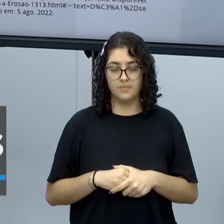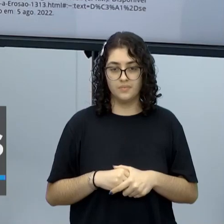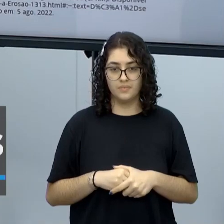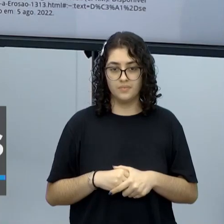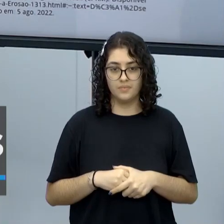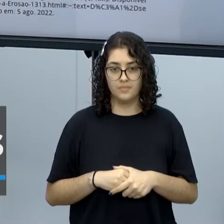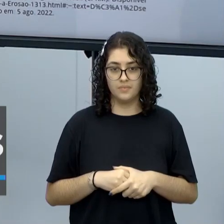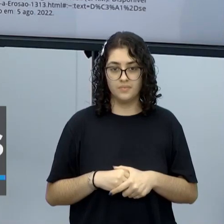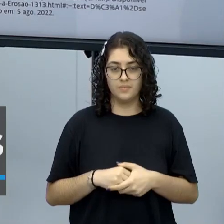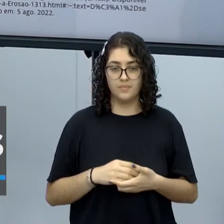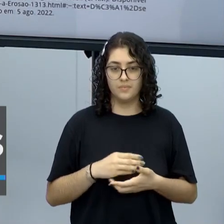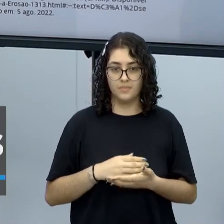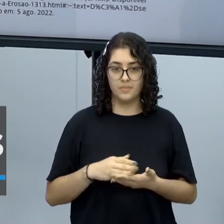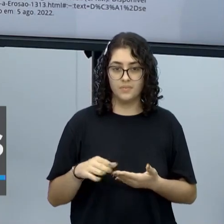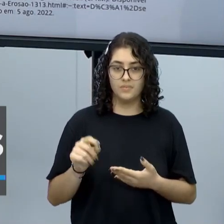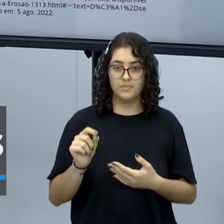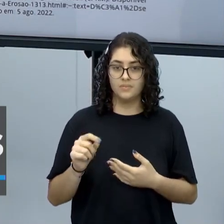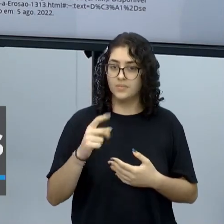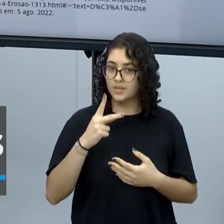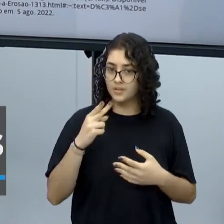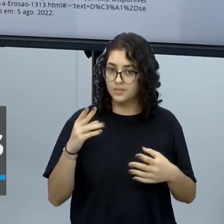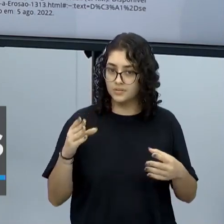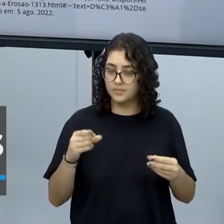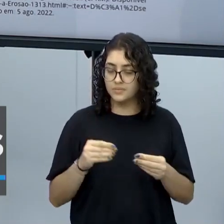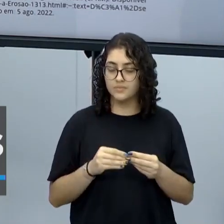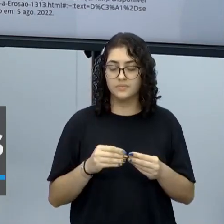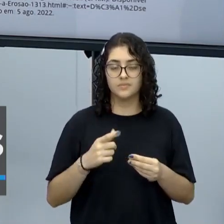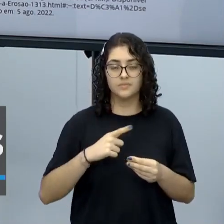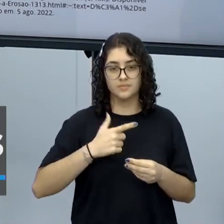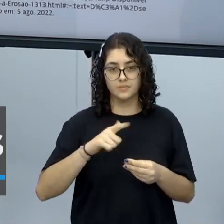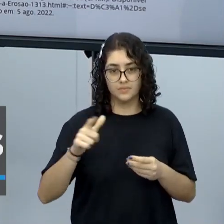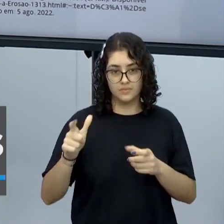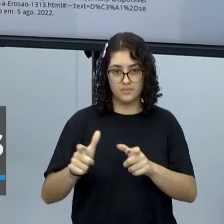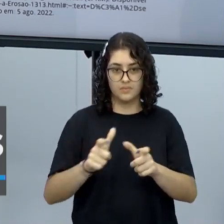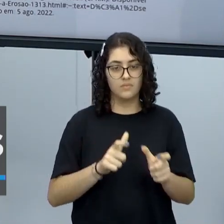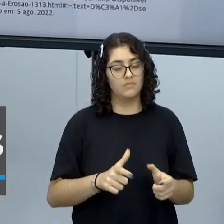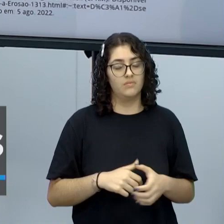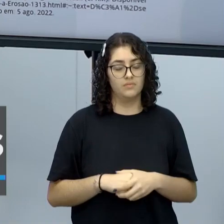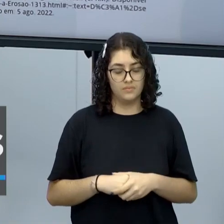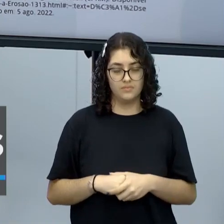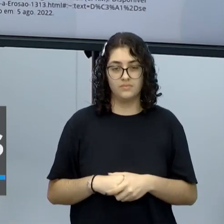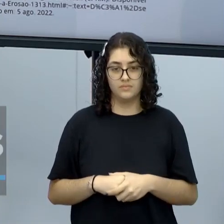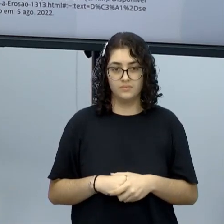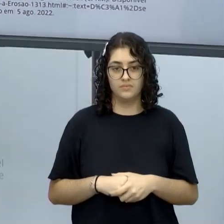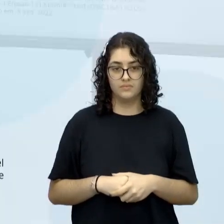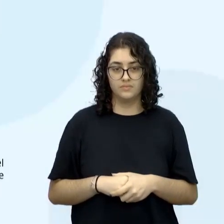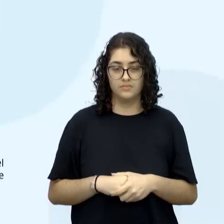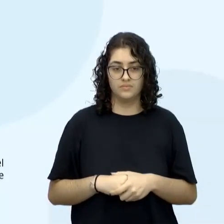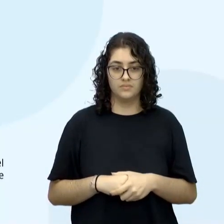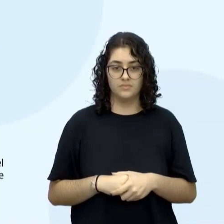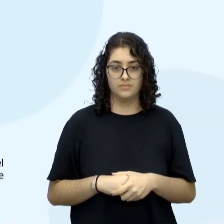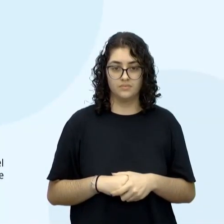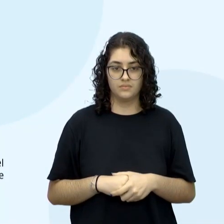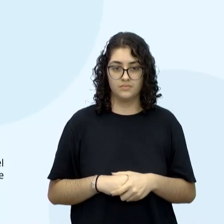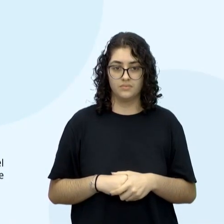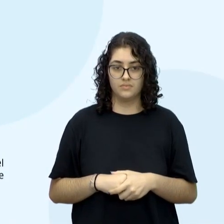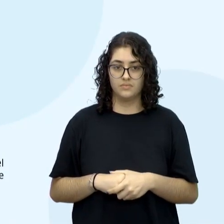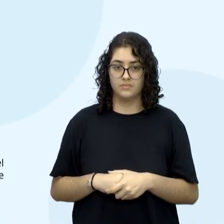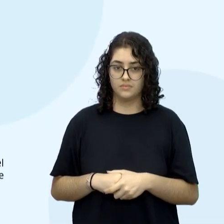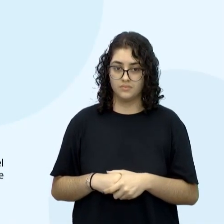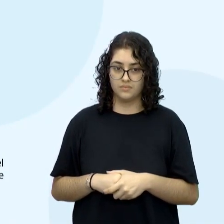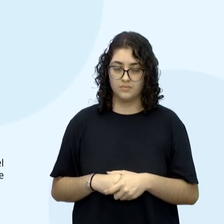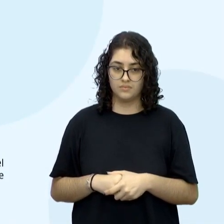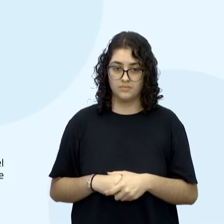leva esses sedimentos que vão se acumulando em outros lugares, enfim. Então, esse sedimento é ótimo,